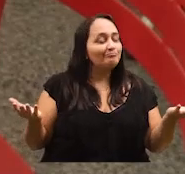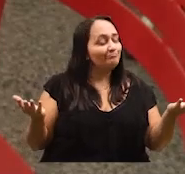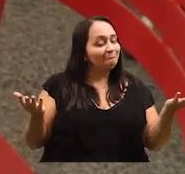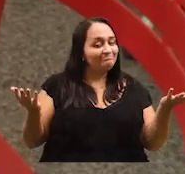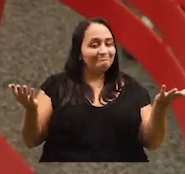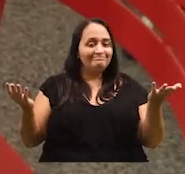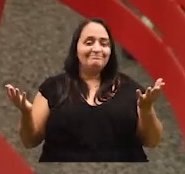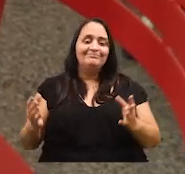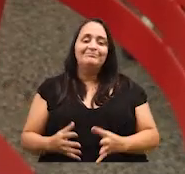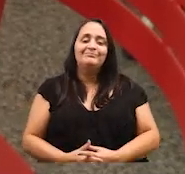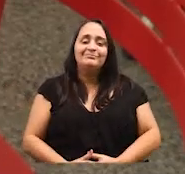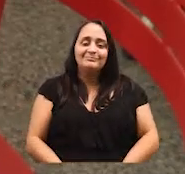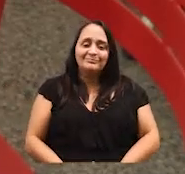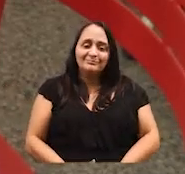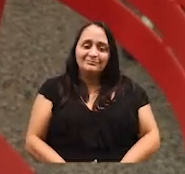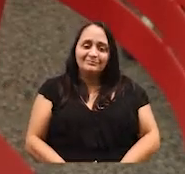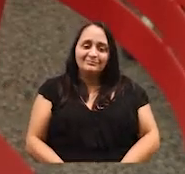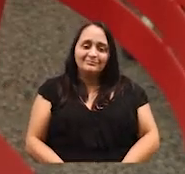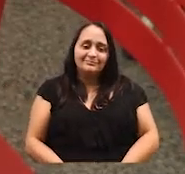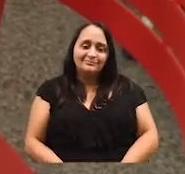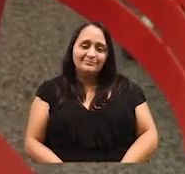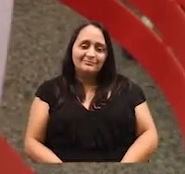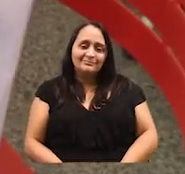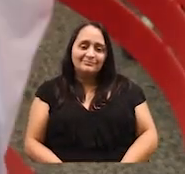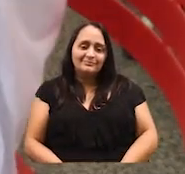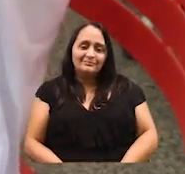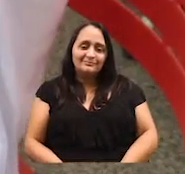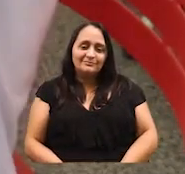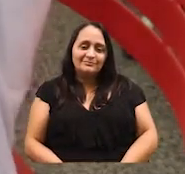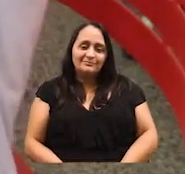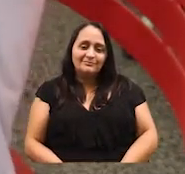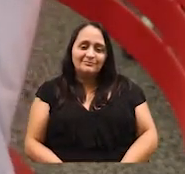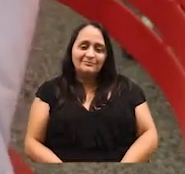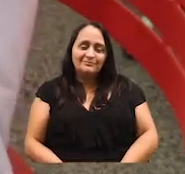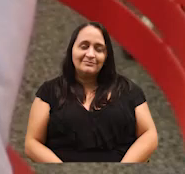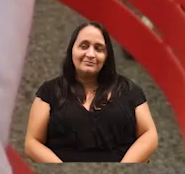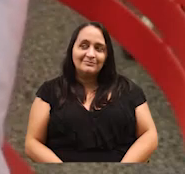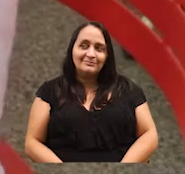mais que falta na receita dele?